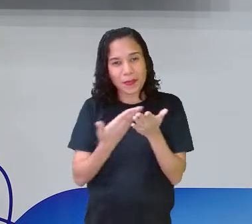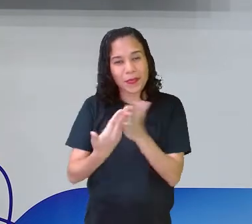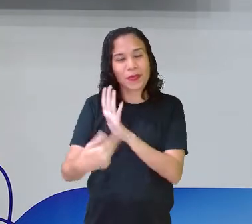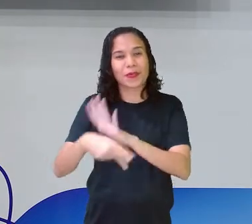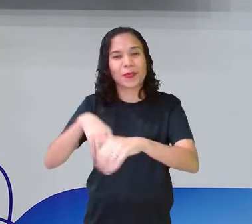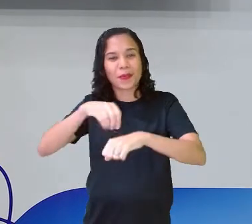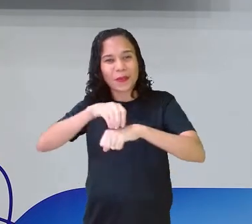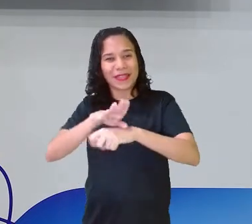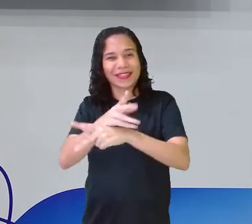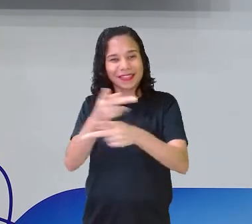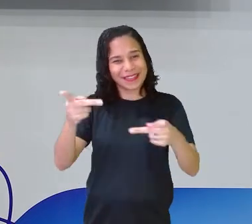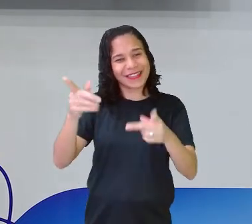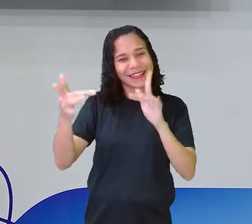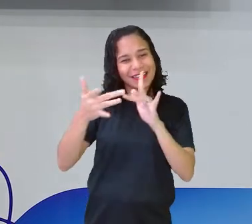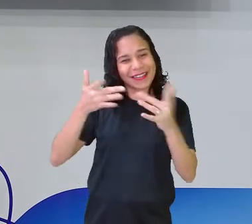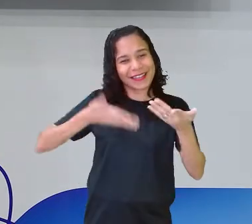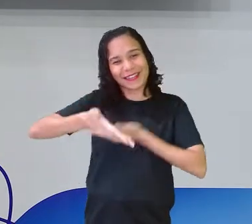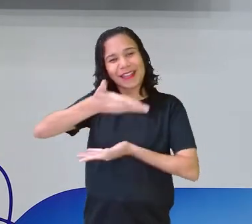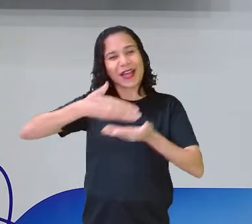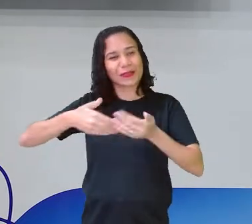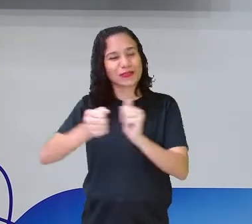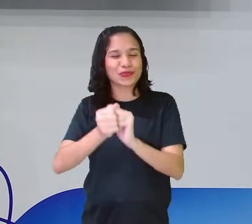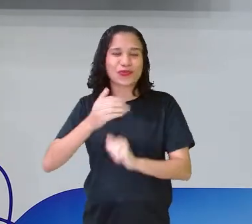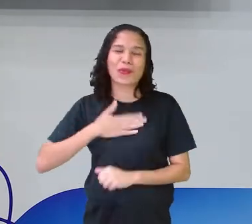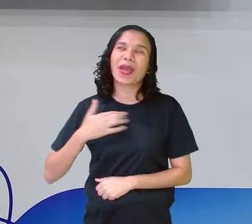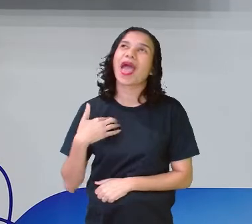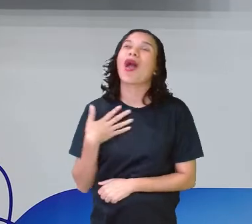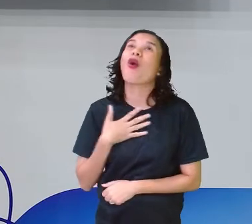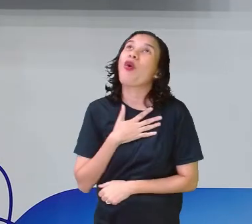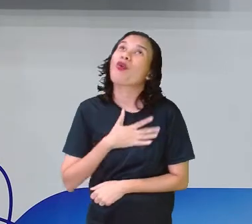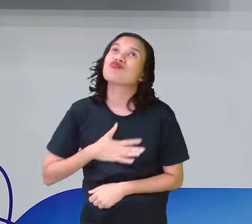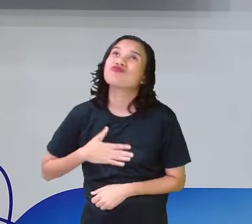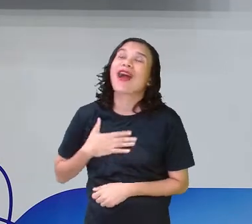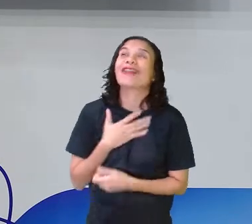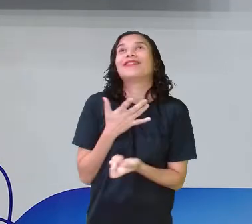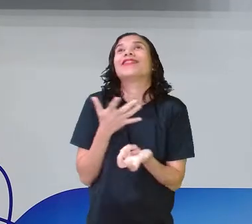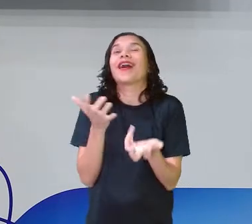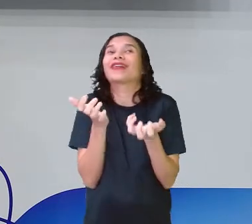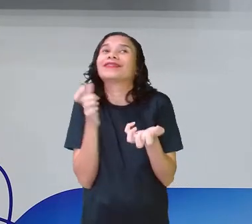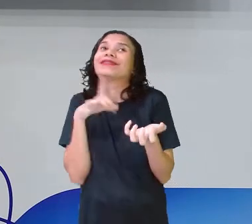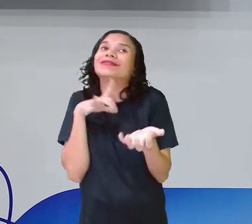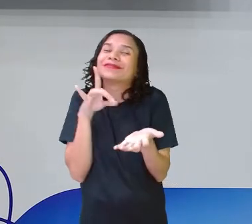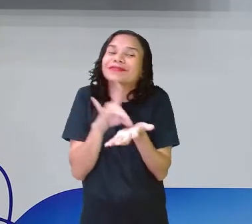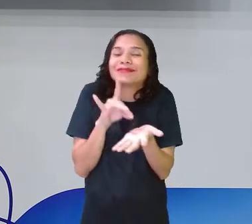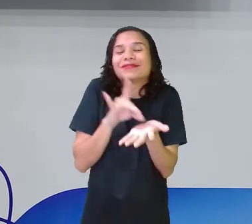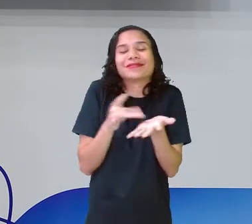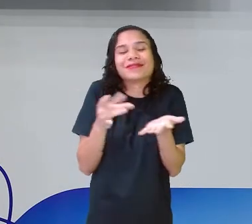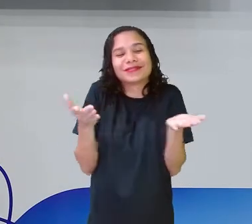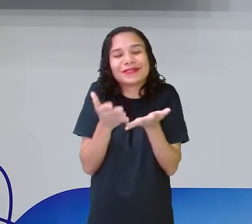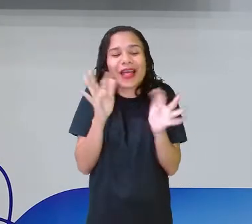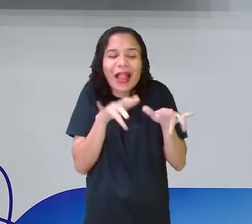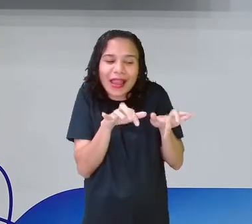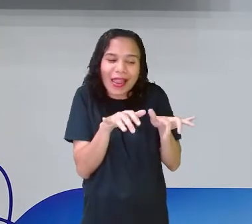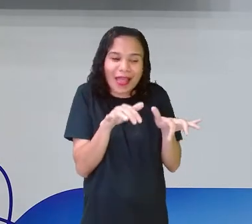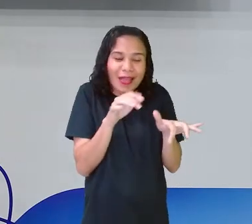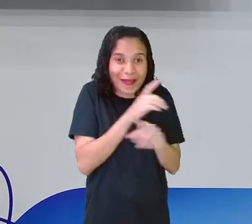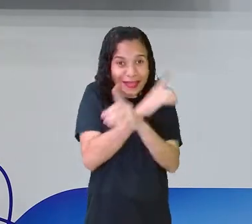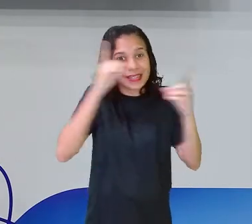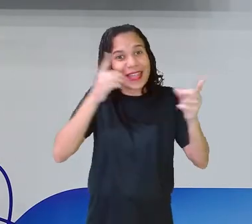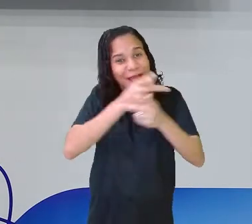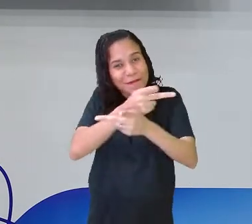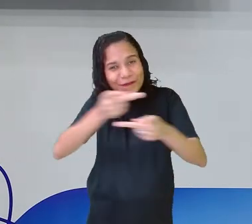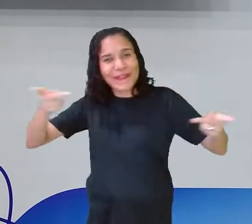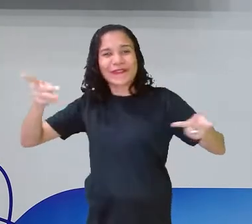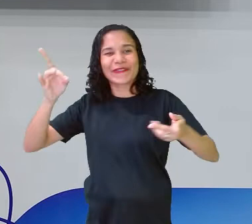o teu recadinho, a interagir comigo. Eu gostaria que houvesse muita interação hoje, porque hoje é o dia de vocês,